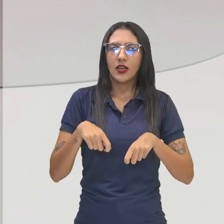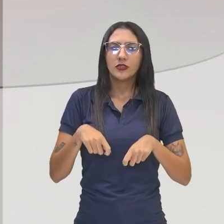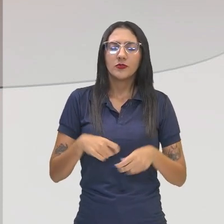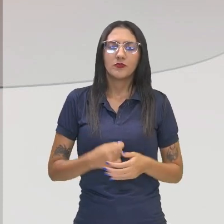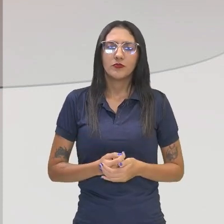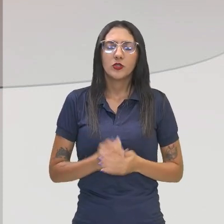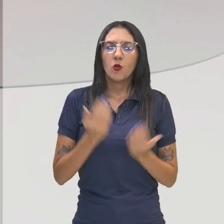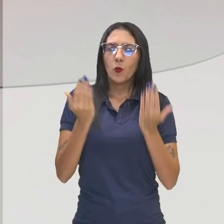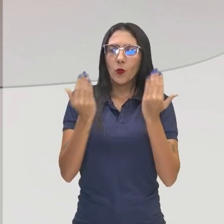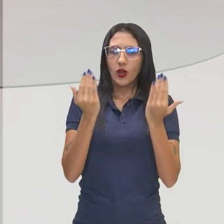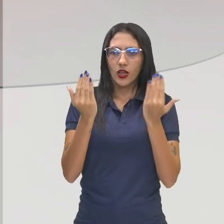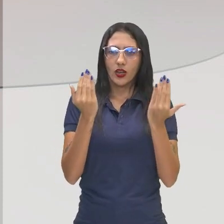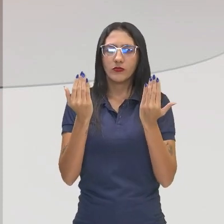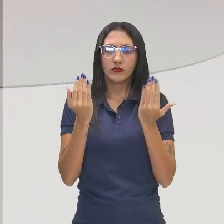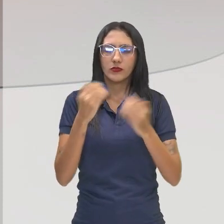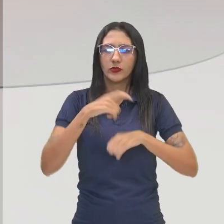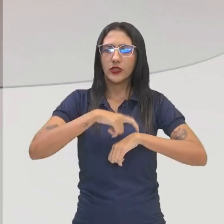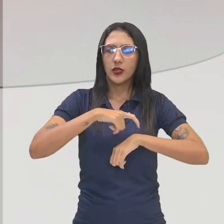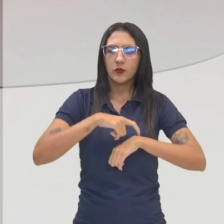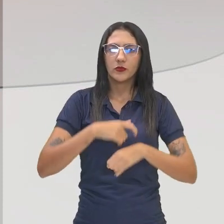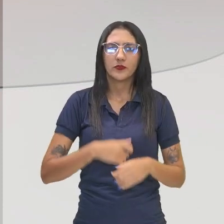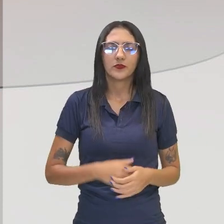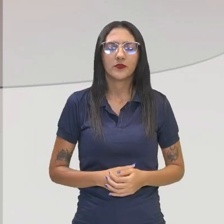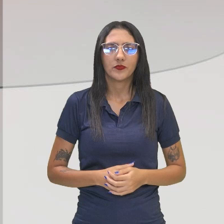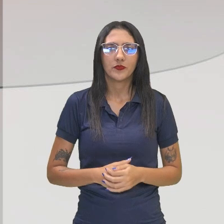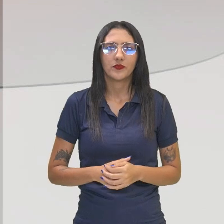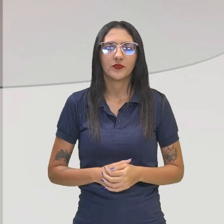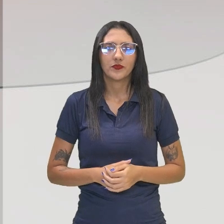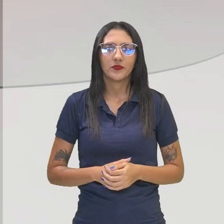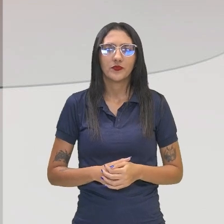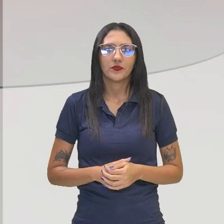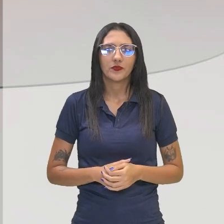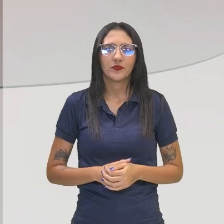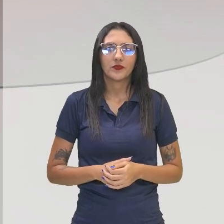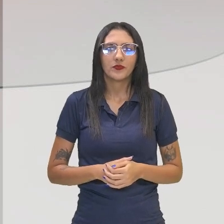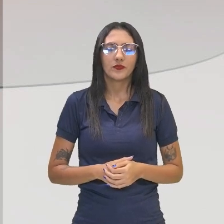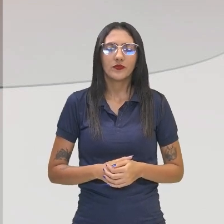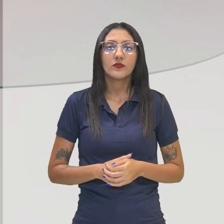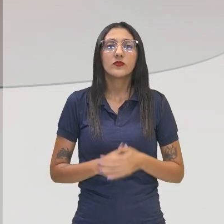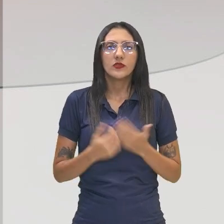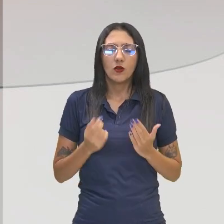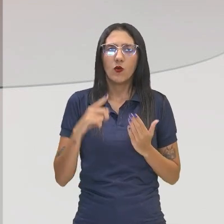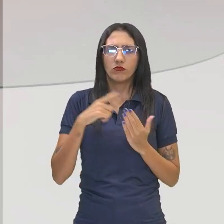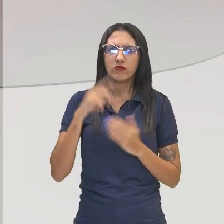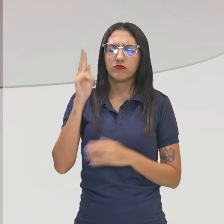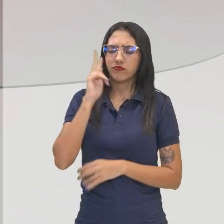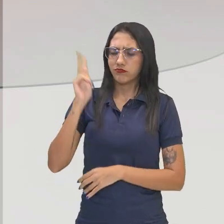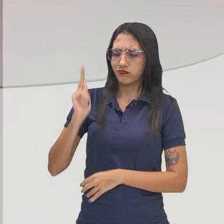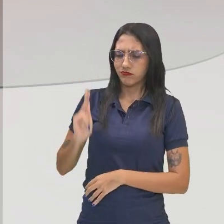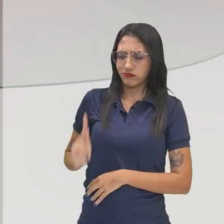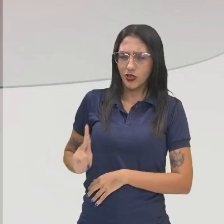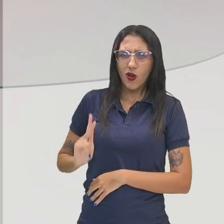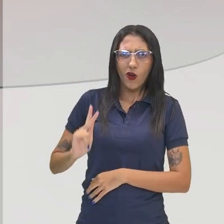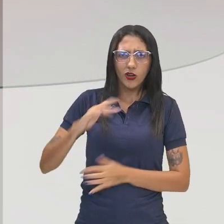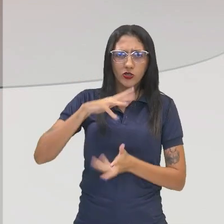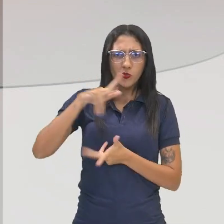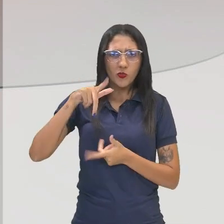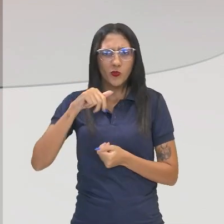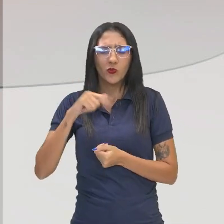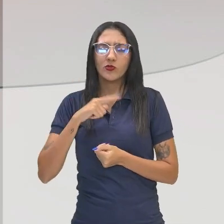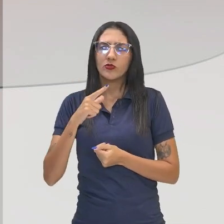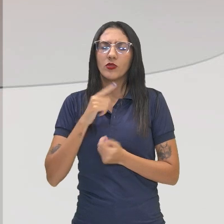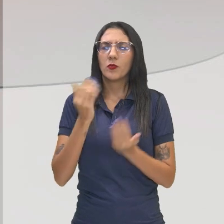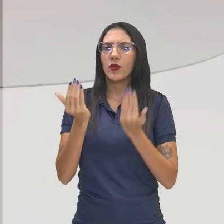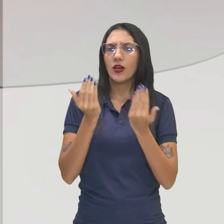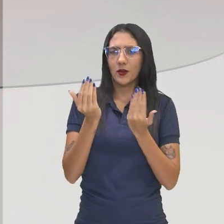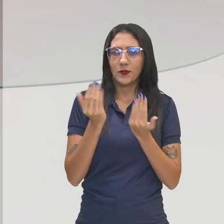medir o tempo, né? Então você teve, durante a história da humanidade, diversas formas da relação